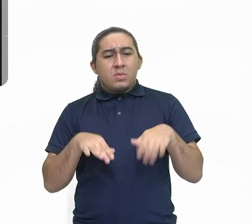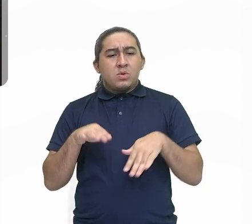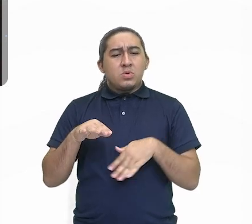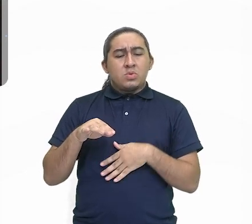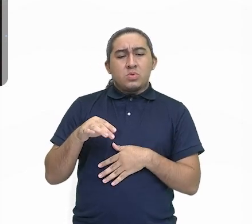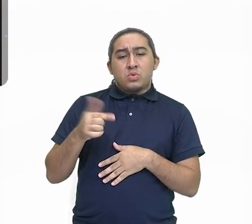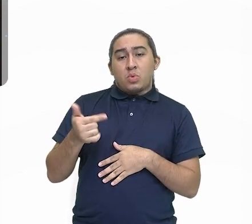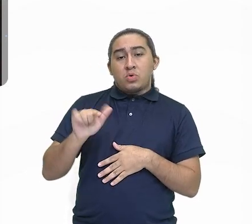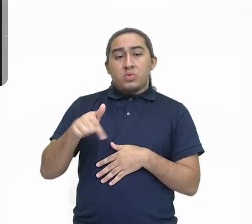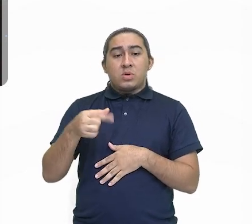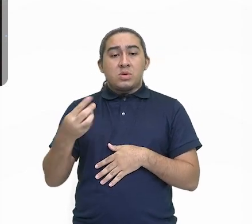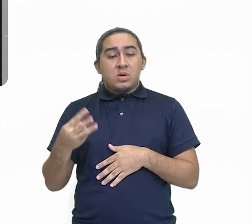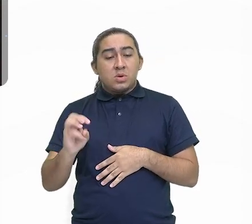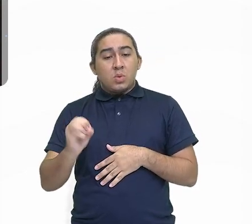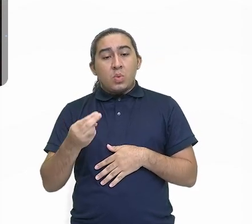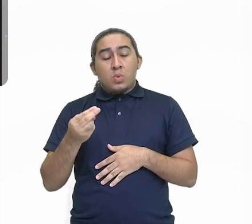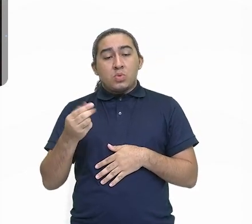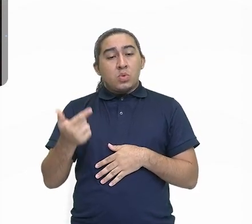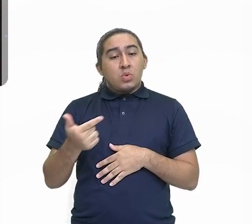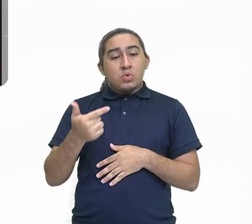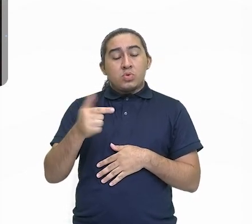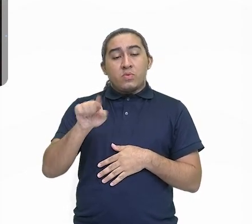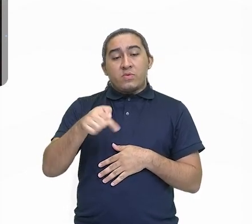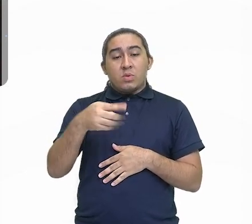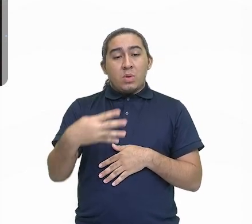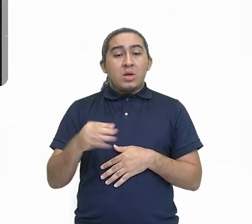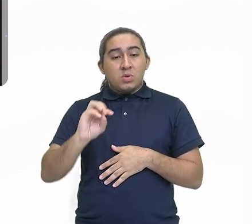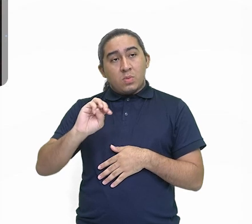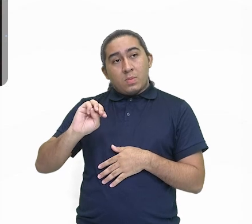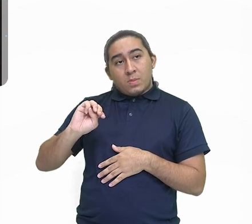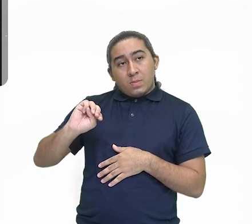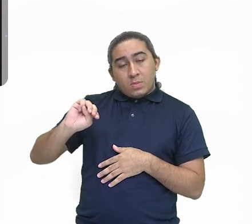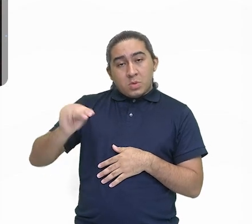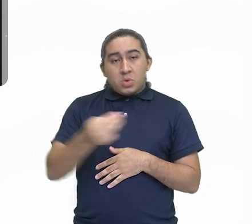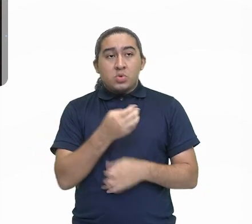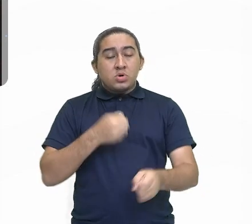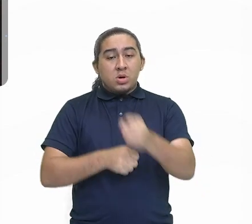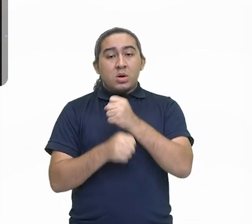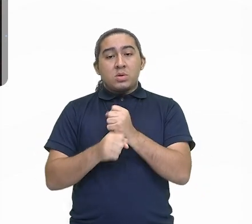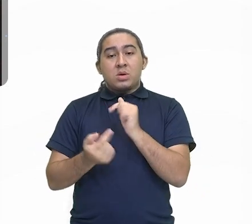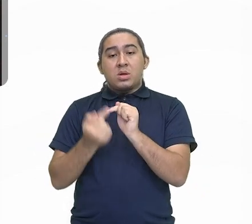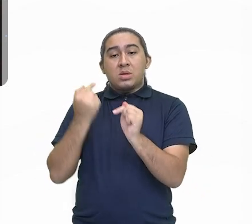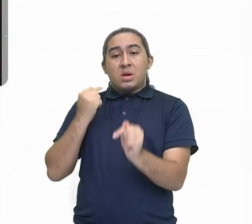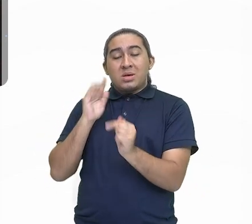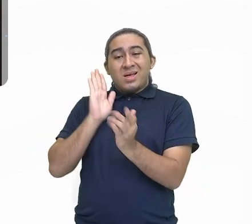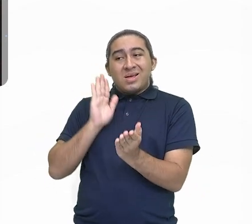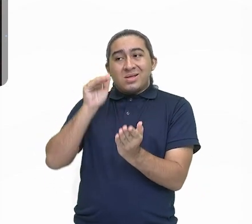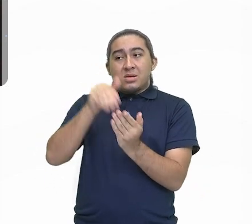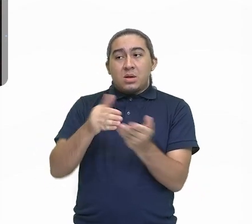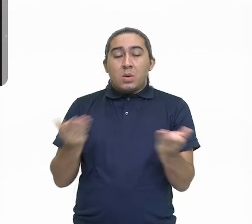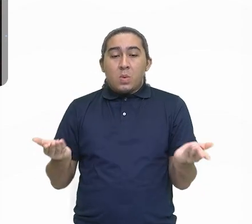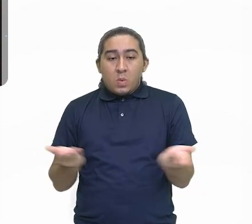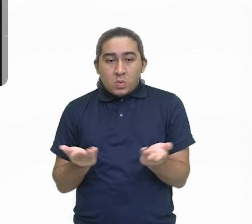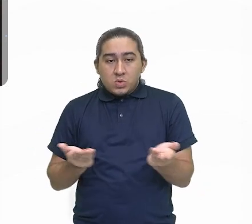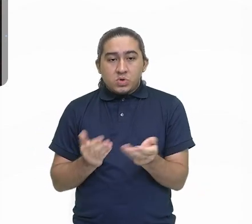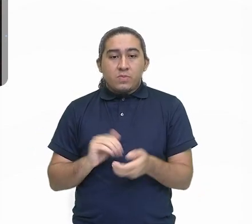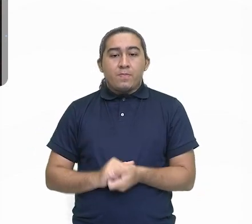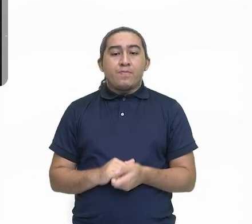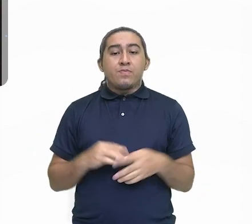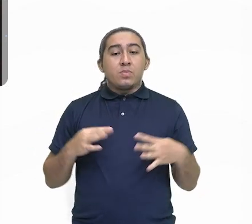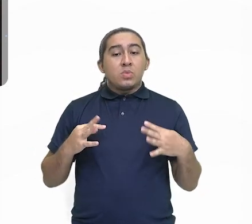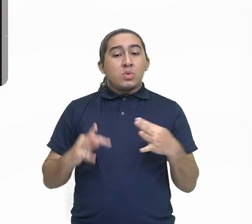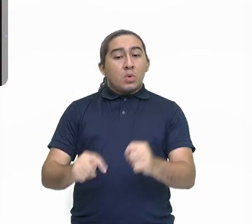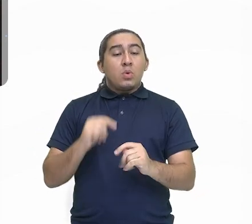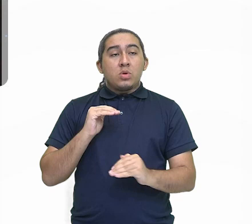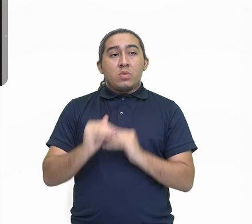2,3, 2,4 milhões de anos atrás, até chegar aos dias de hoje. Toda evolução, né,